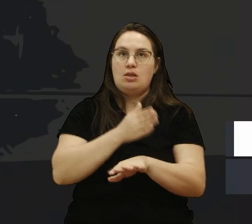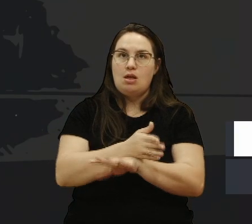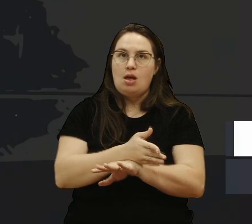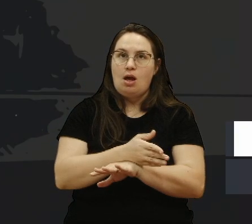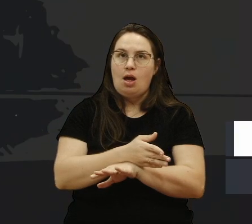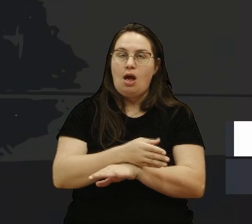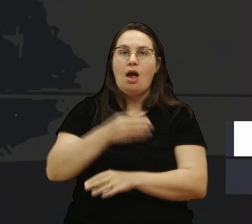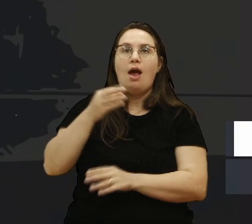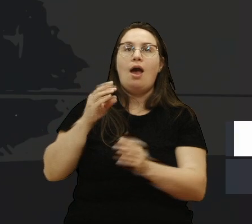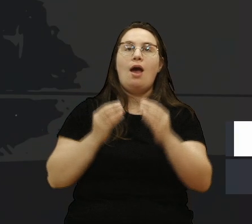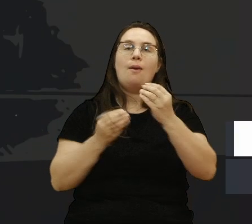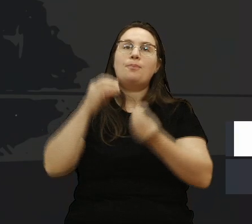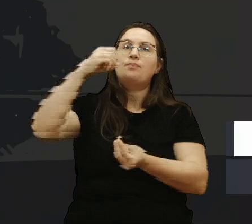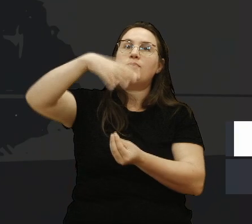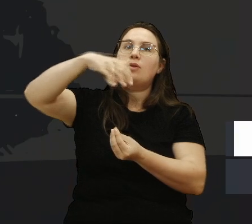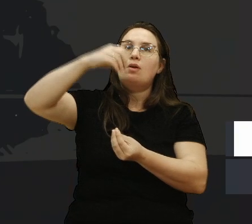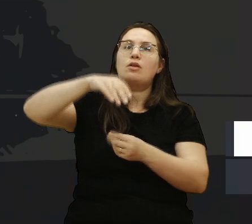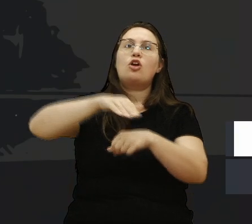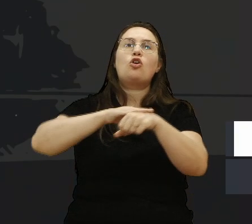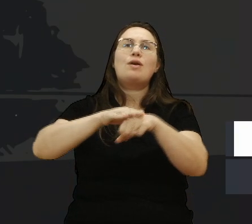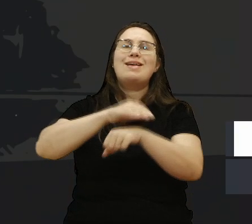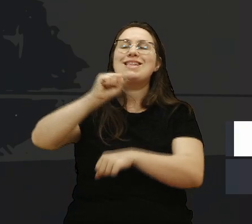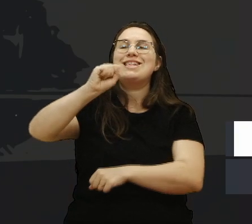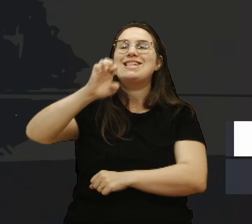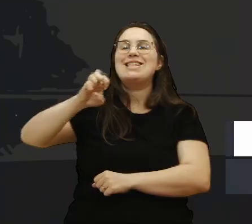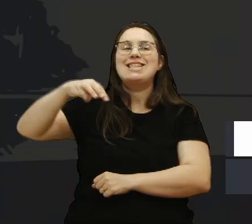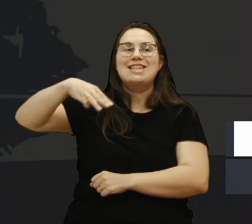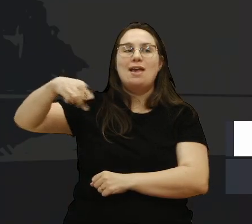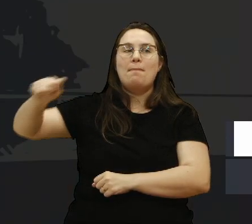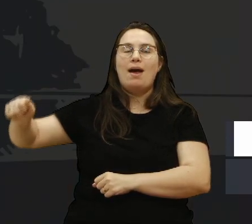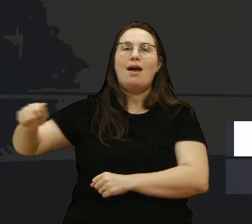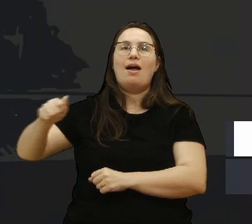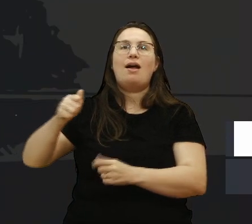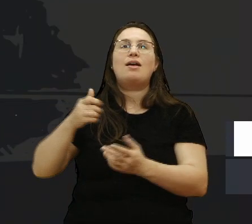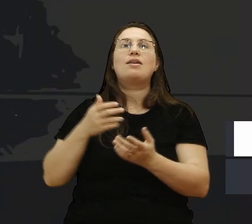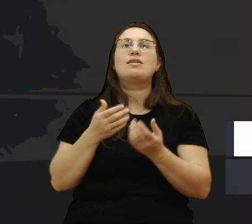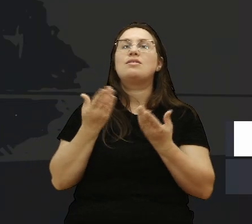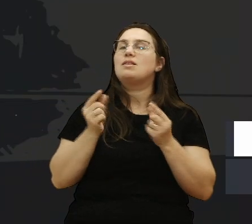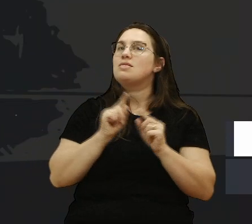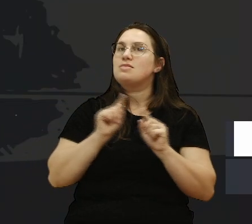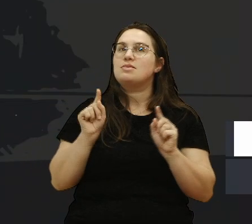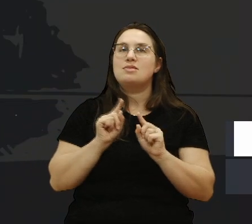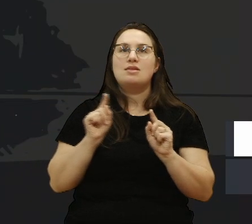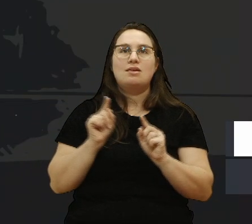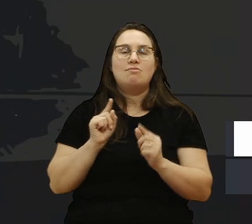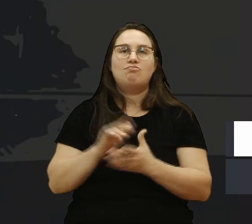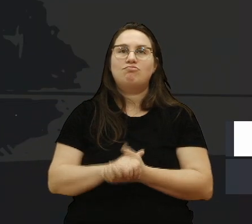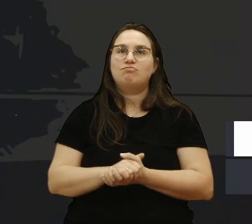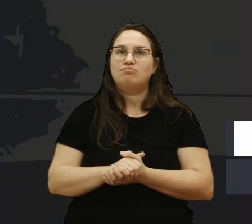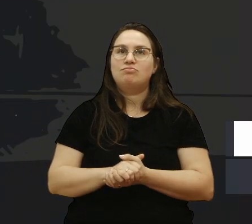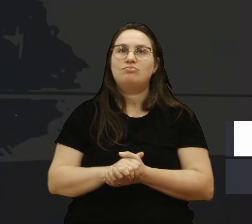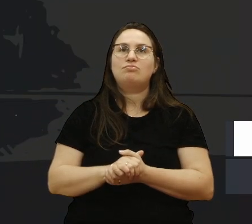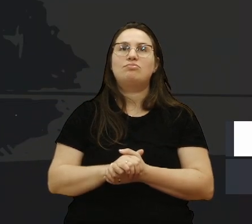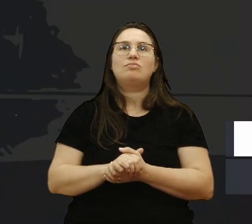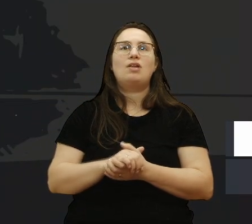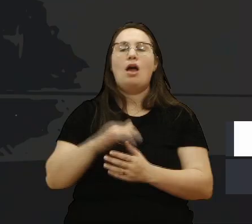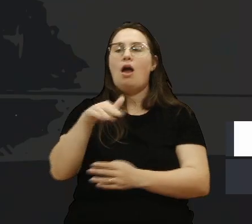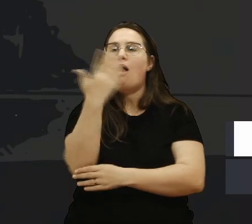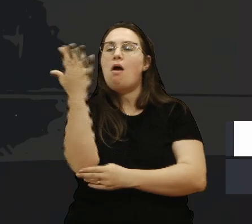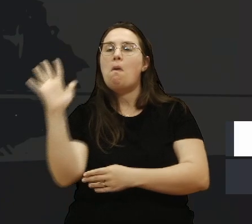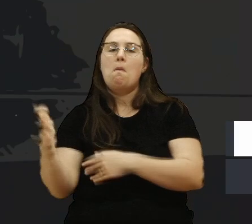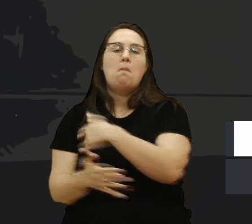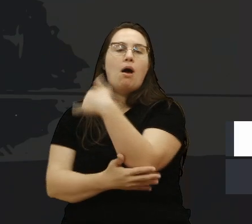A RGE tem que falar com a SEMA, com o meio ambiente, com a Patran? Não. Derruba tudo e não quer nem